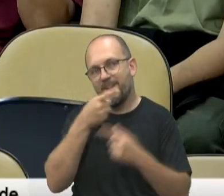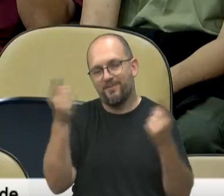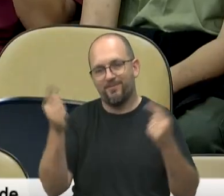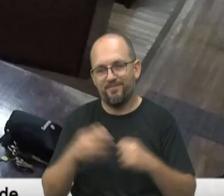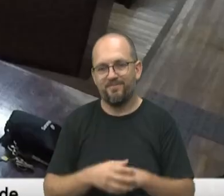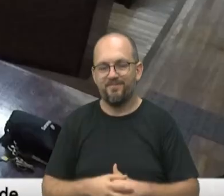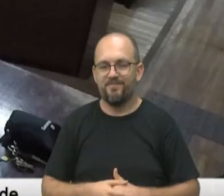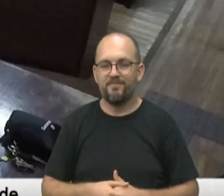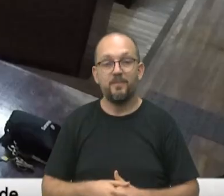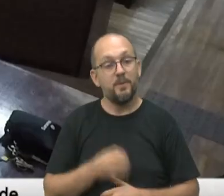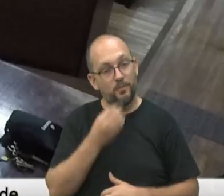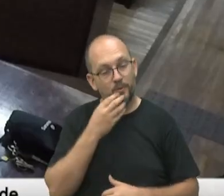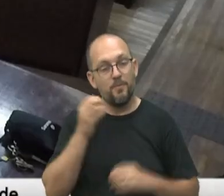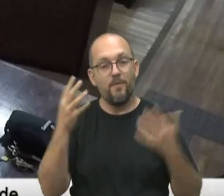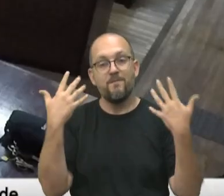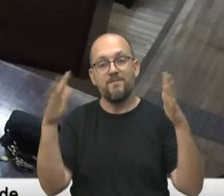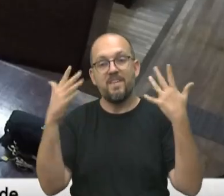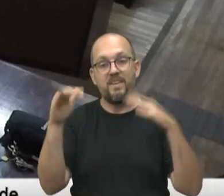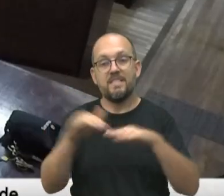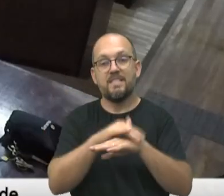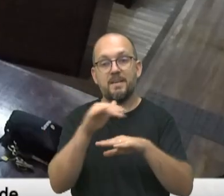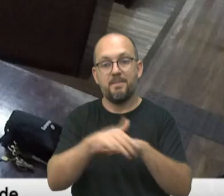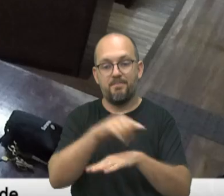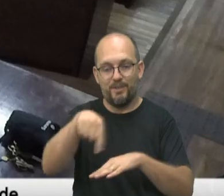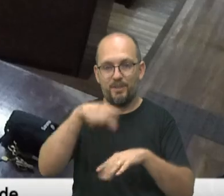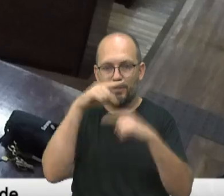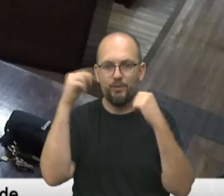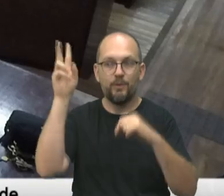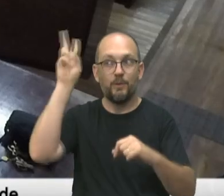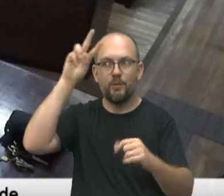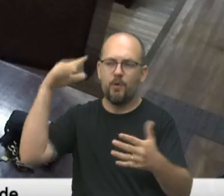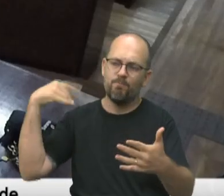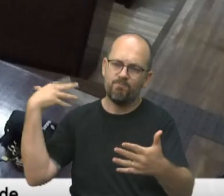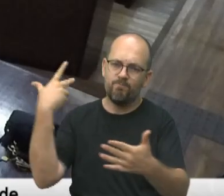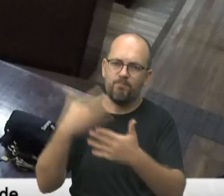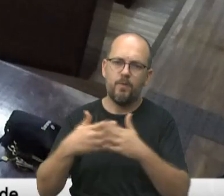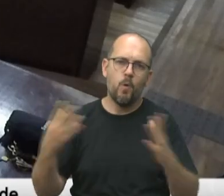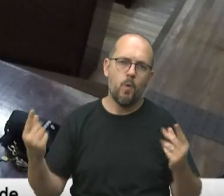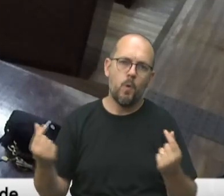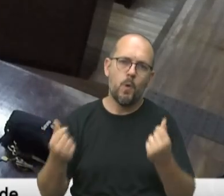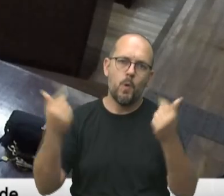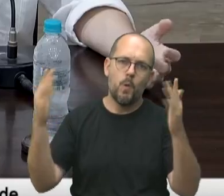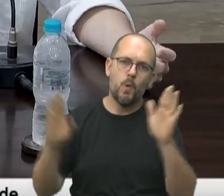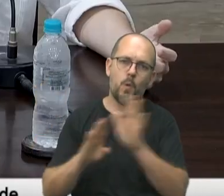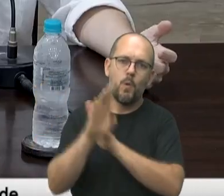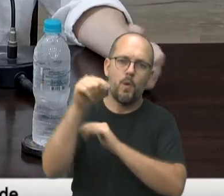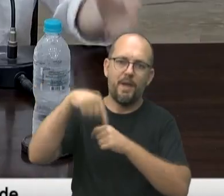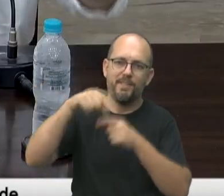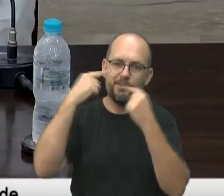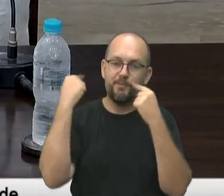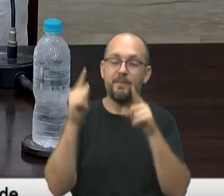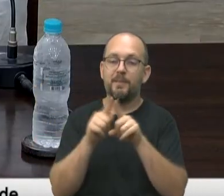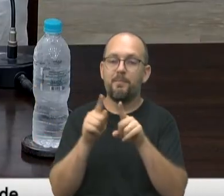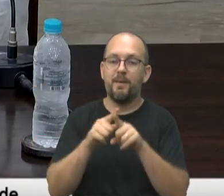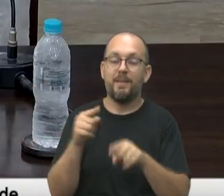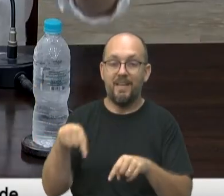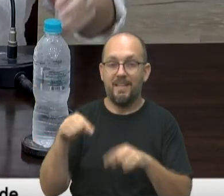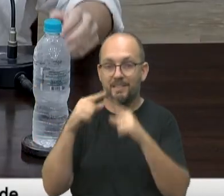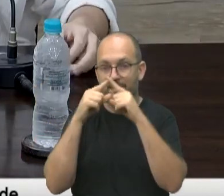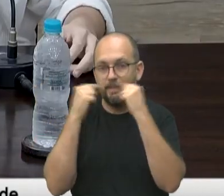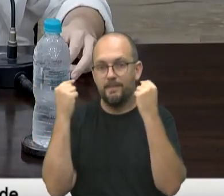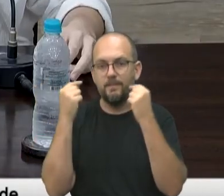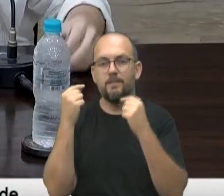Muito bom. E vivam os sapateiros de Jaú, que fizeram a história, a riqueza dessa cidade. Eu também venho de uma cidade, enquanto Jaú